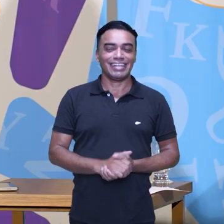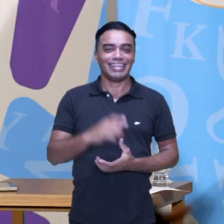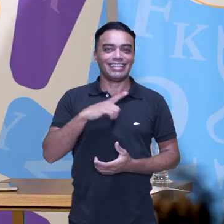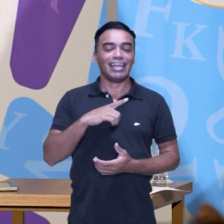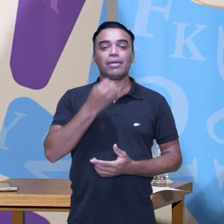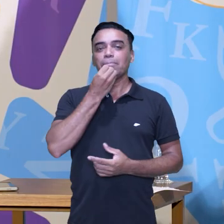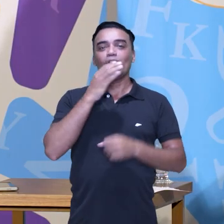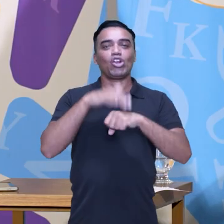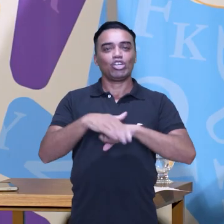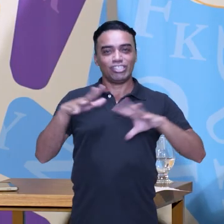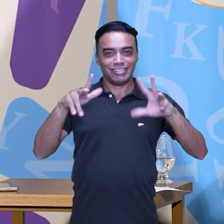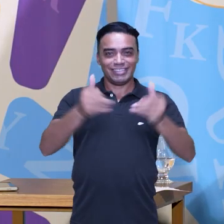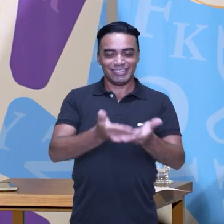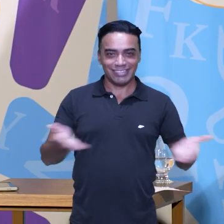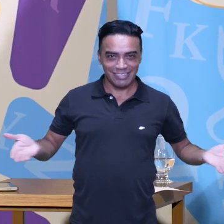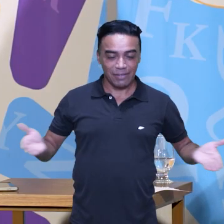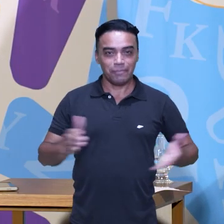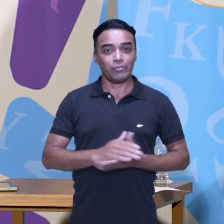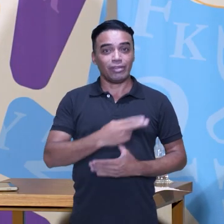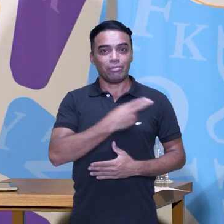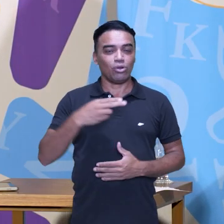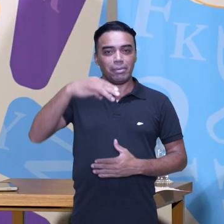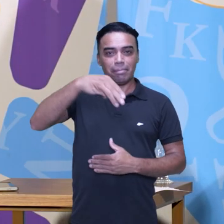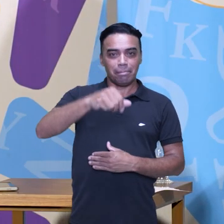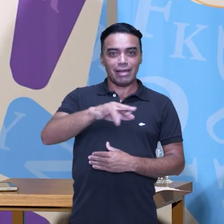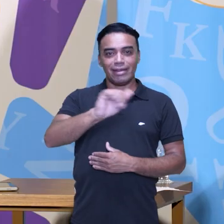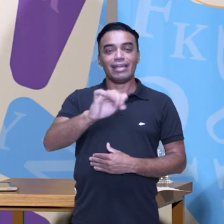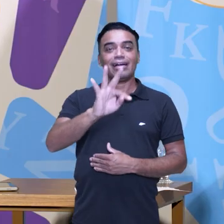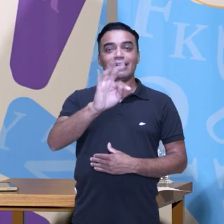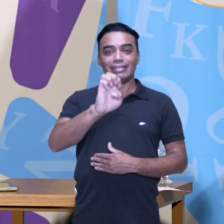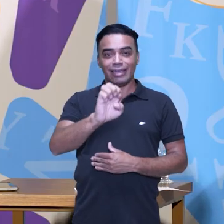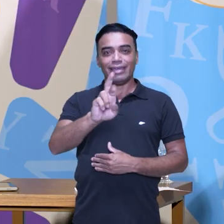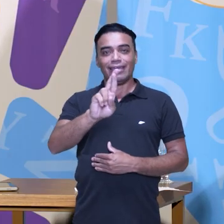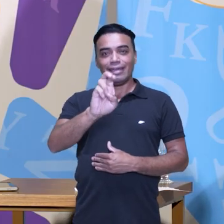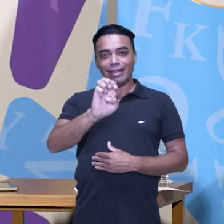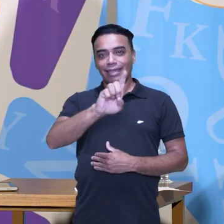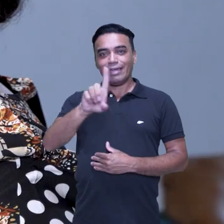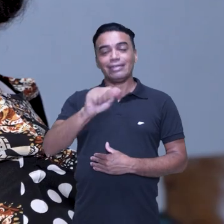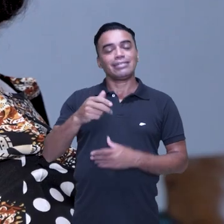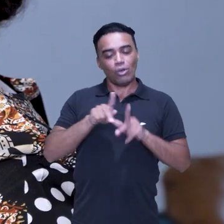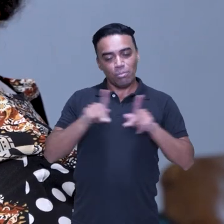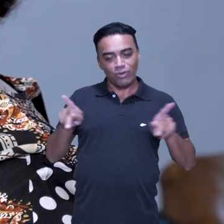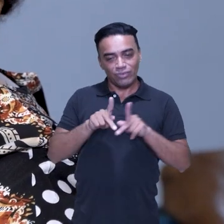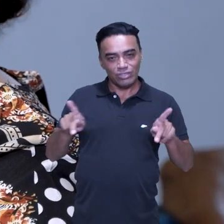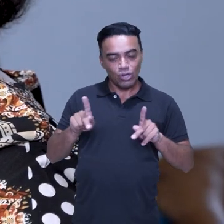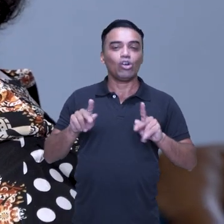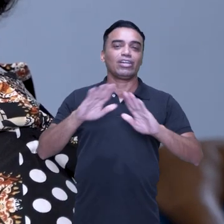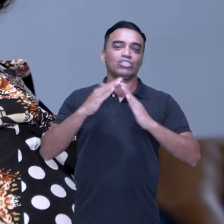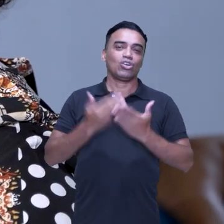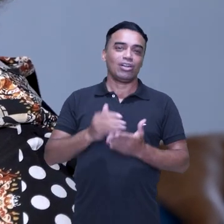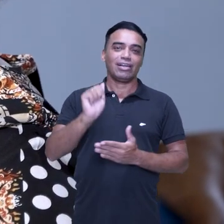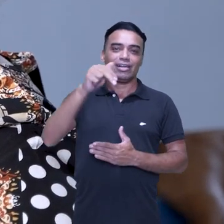Boa noite a todos. Meu nome é Maria Tereza Cambrônio, sou professora na Escola Antônio